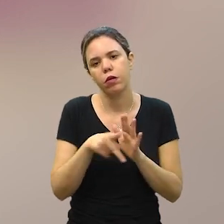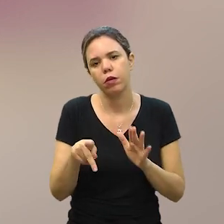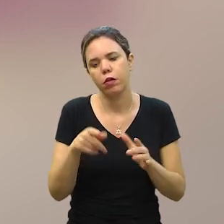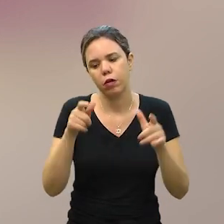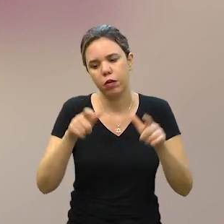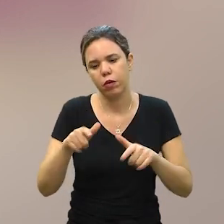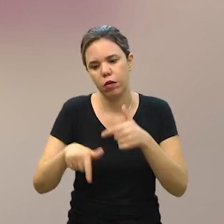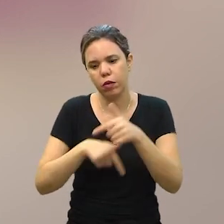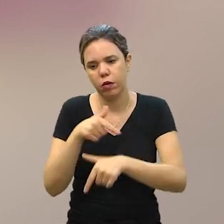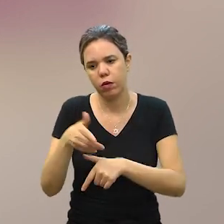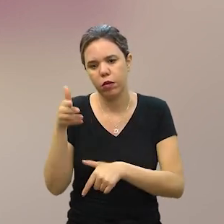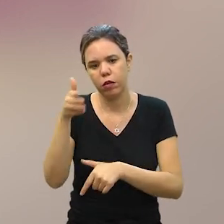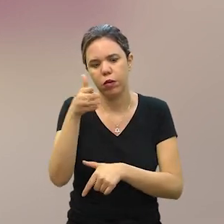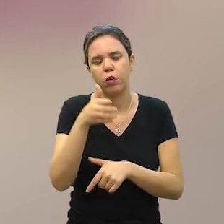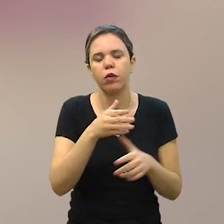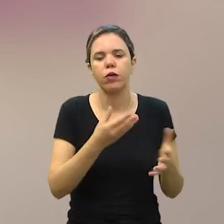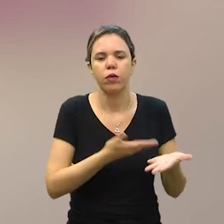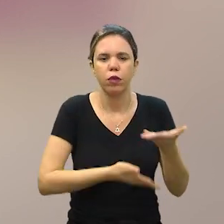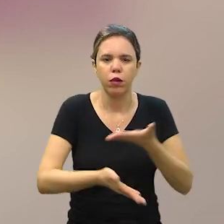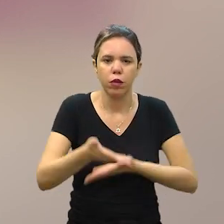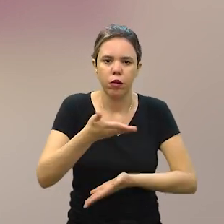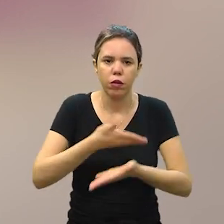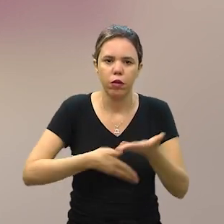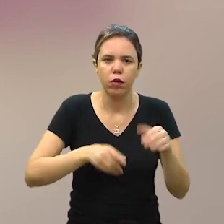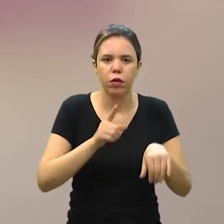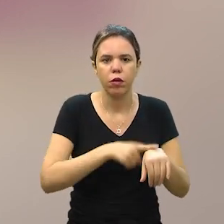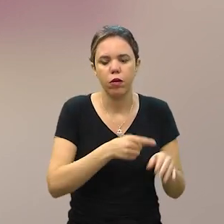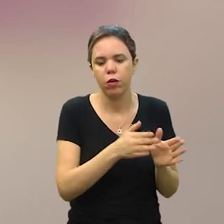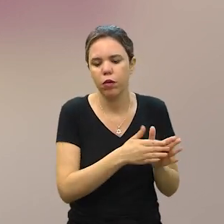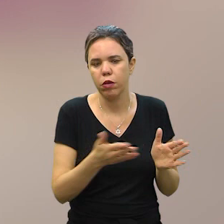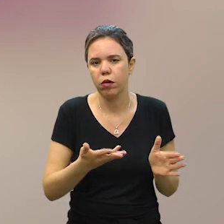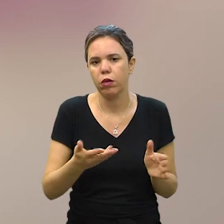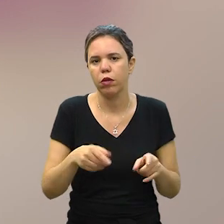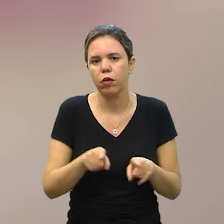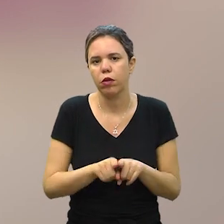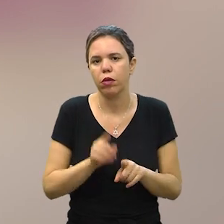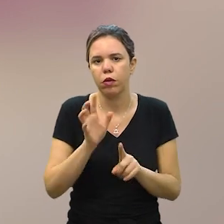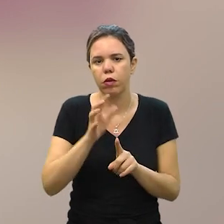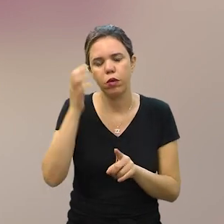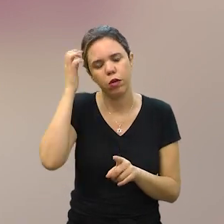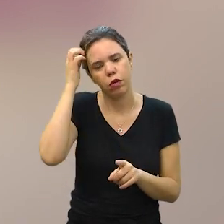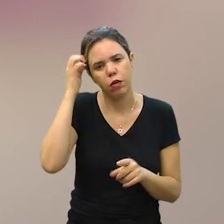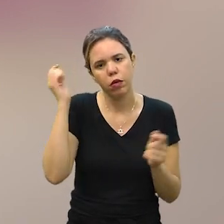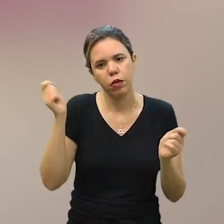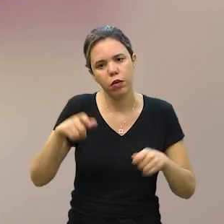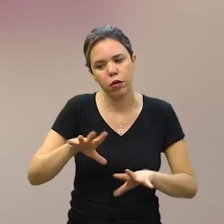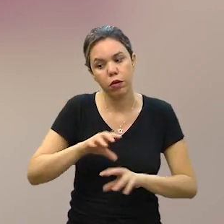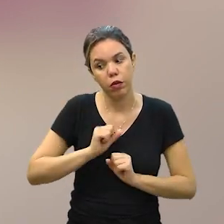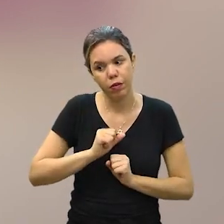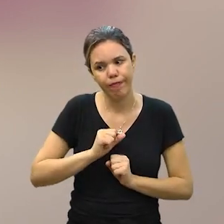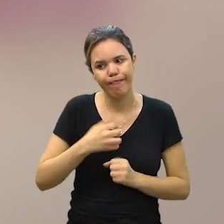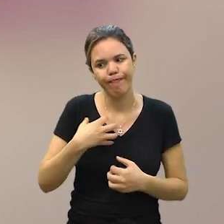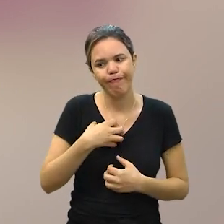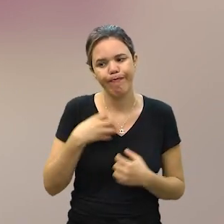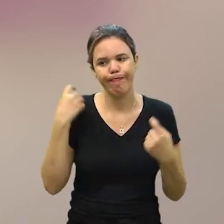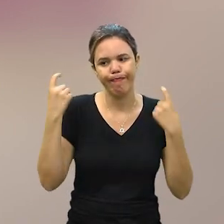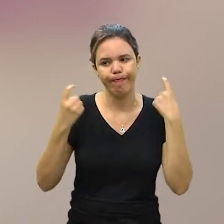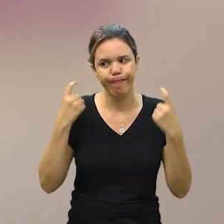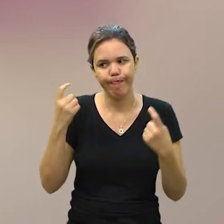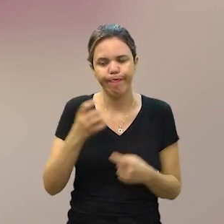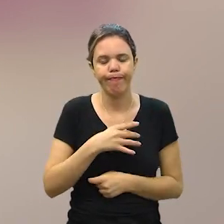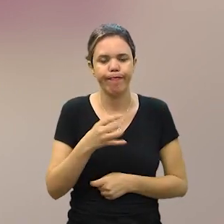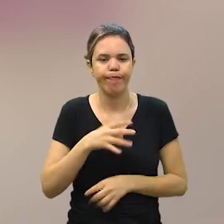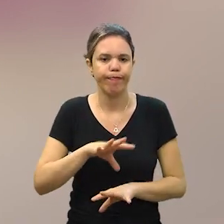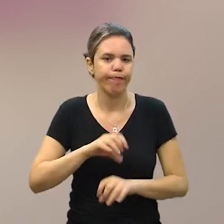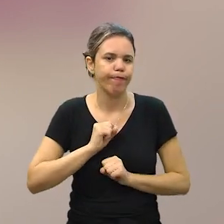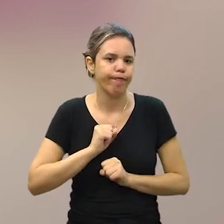próprio ambiente do trabalho, sobre a pressão do tempo, mas ali sobre a pressão de poder pegar, de estar exposto